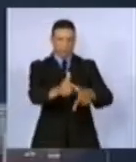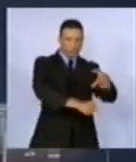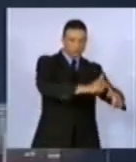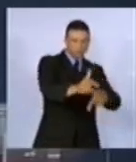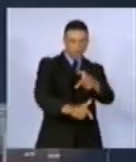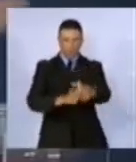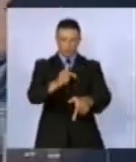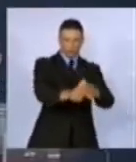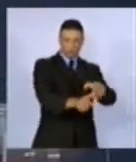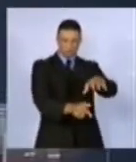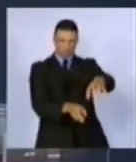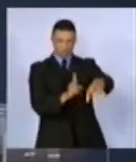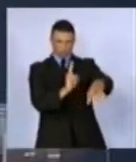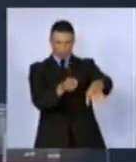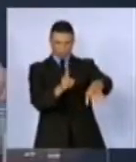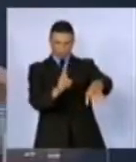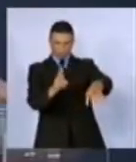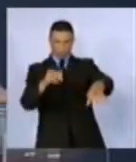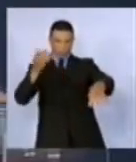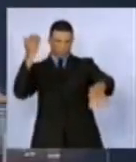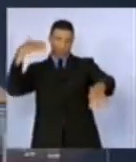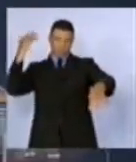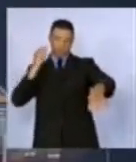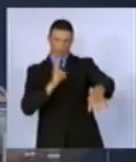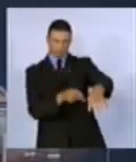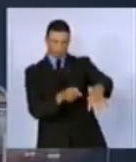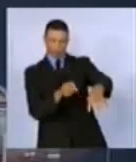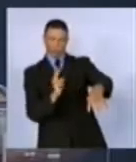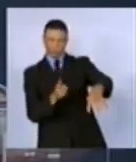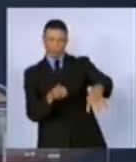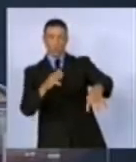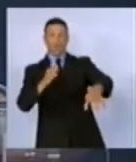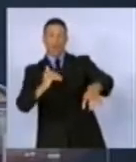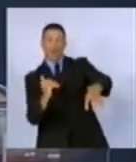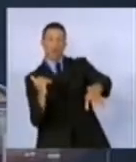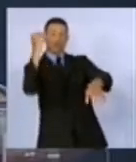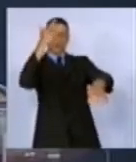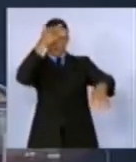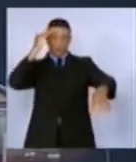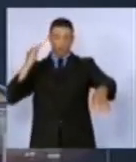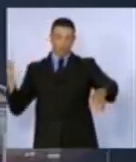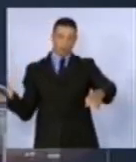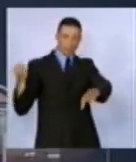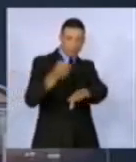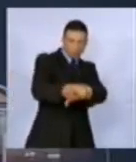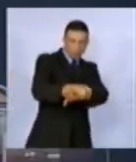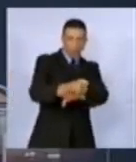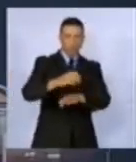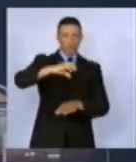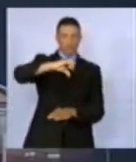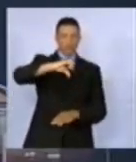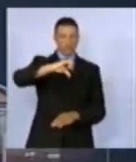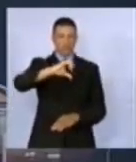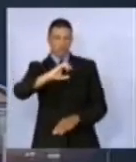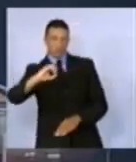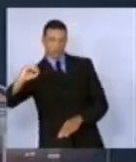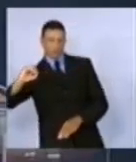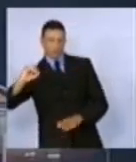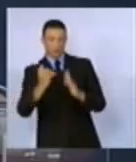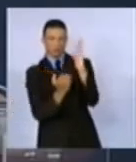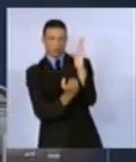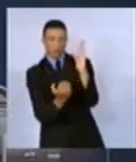mesma unidade que moeu praticamente a mesma cana já contava com 900 funcionários então só nemuma unidade nós tivemos uma queda